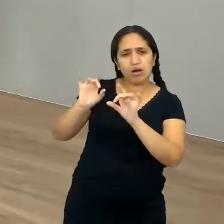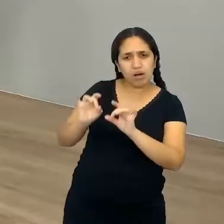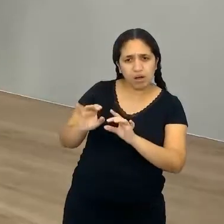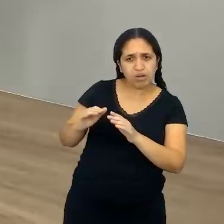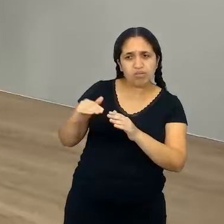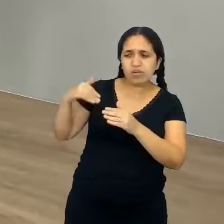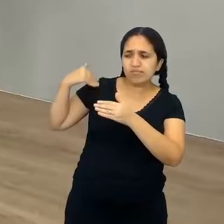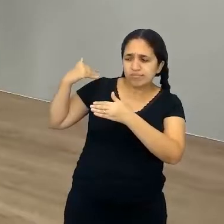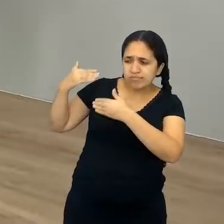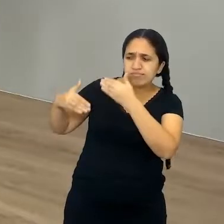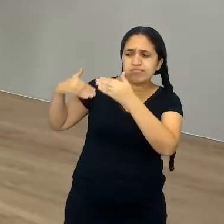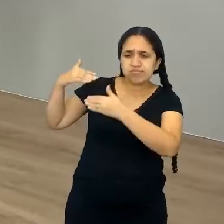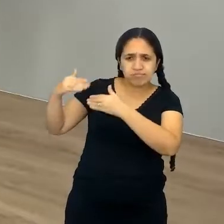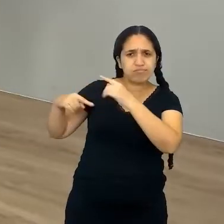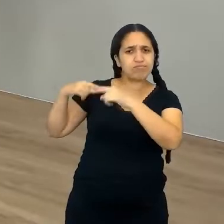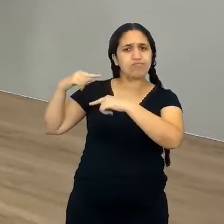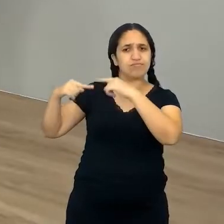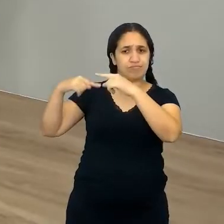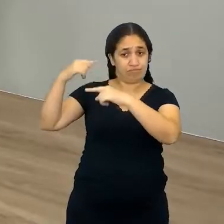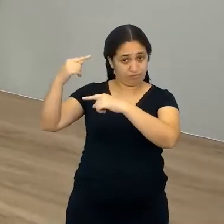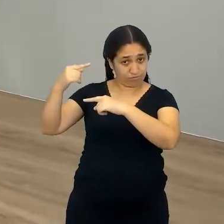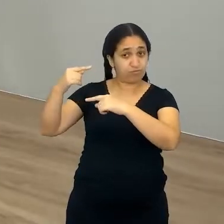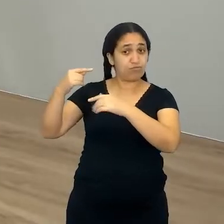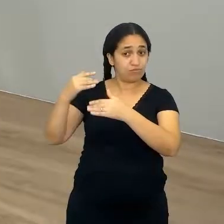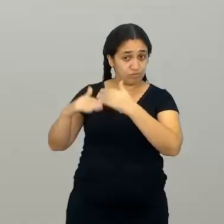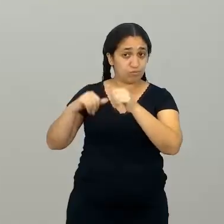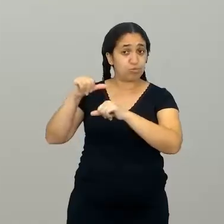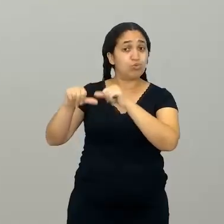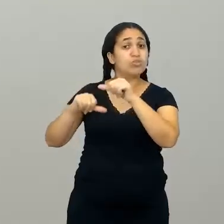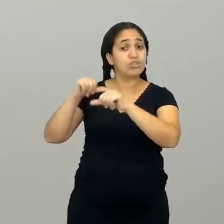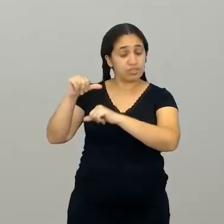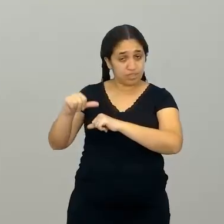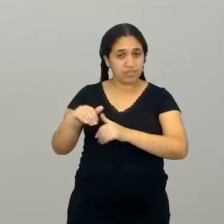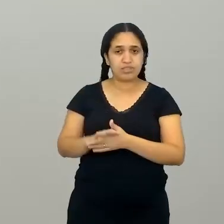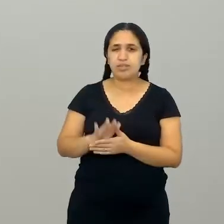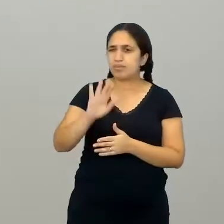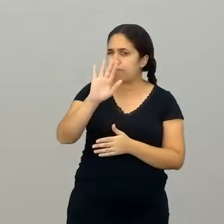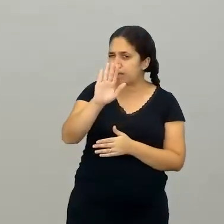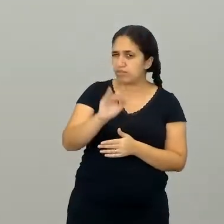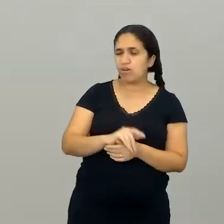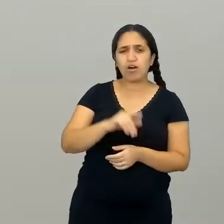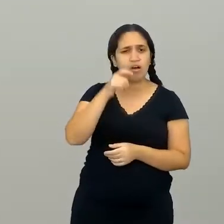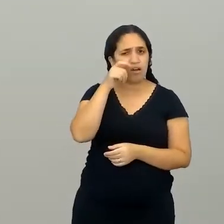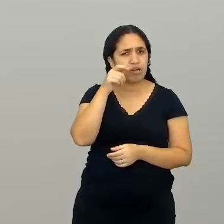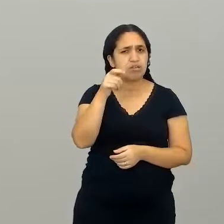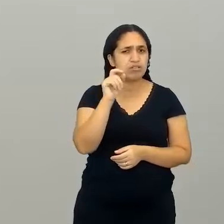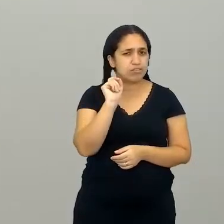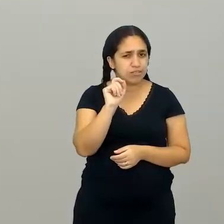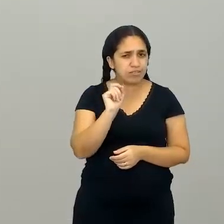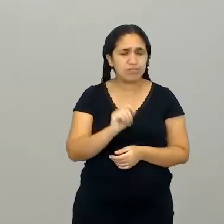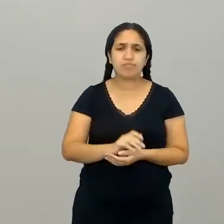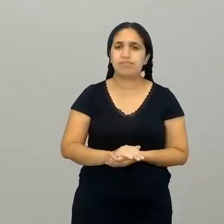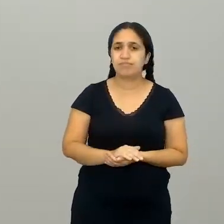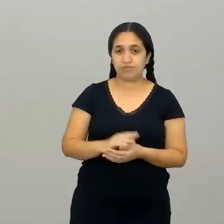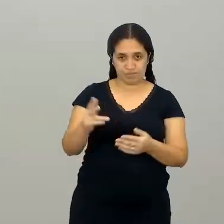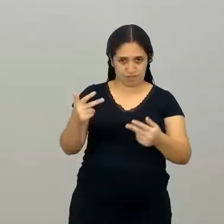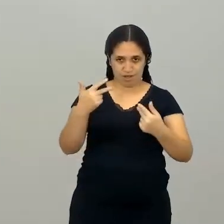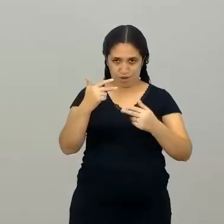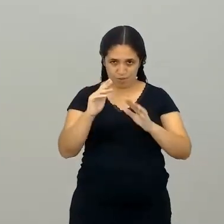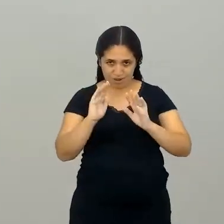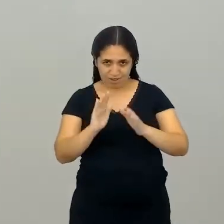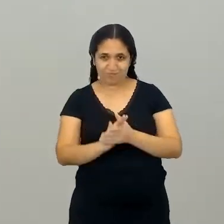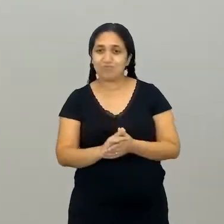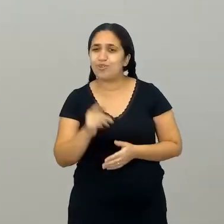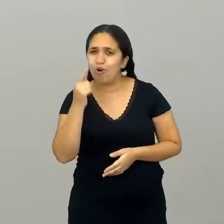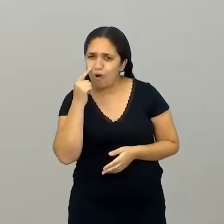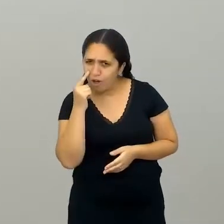num processo evolutivo, né? Só que tem um detalhe interessante. A câmera está em mim agora. Olha